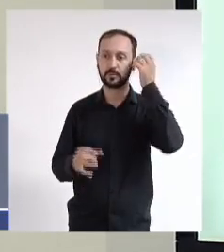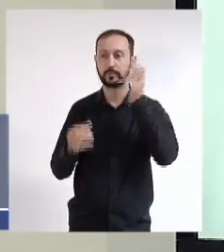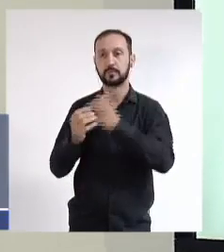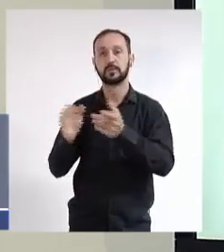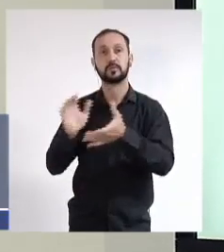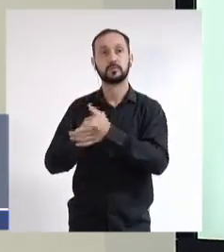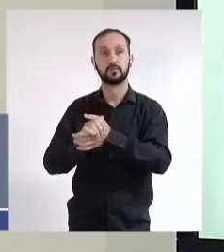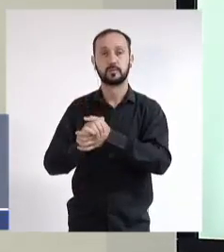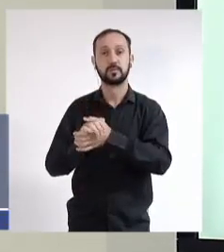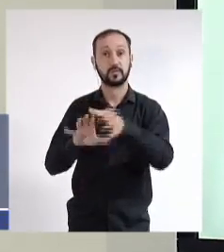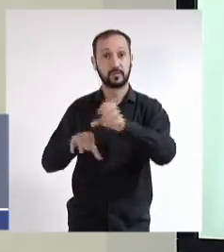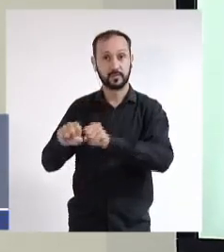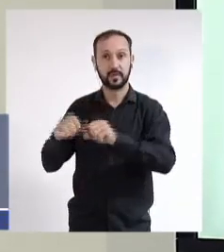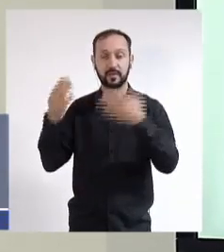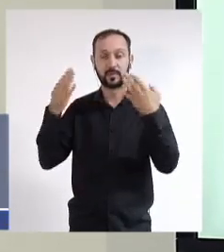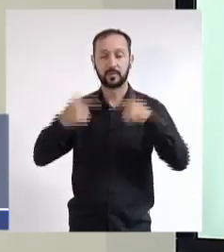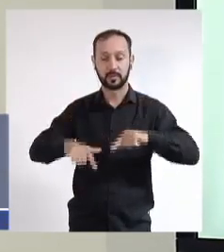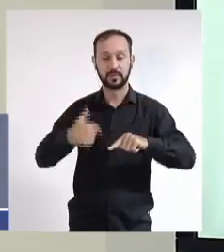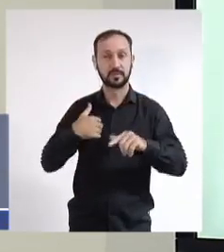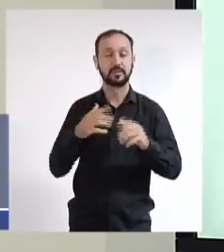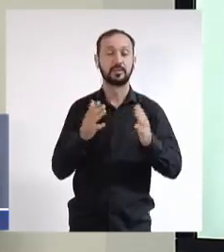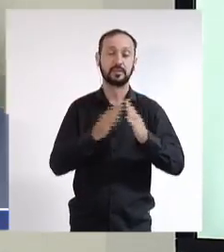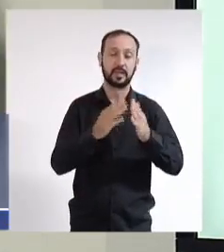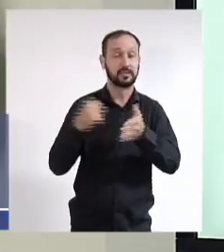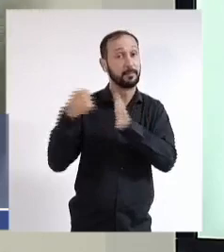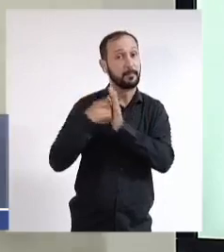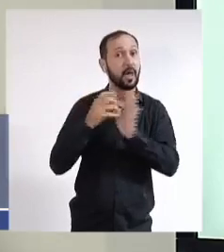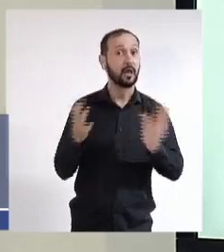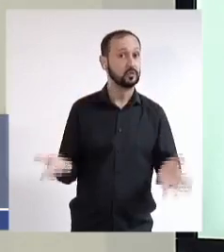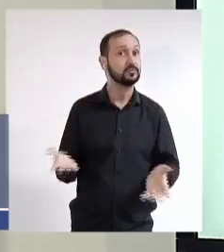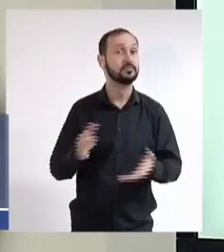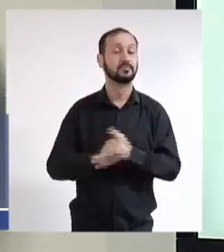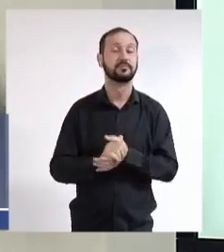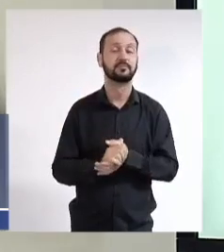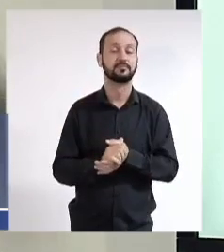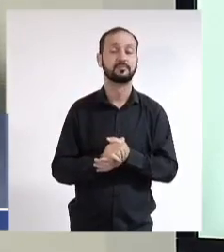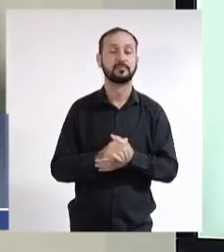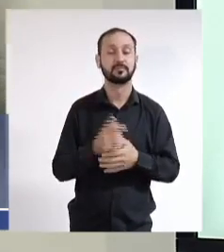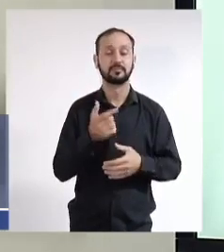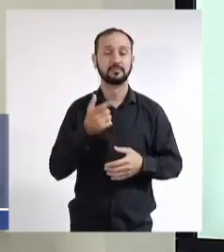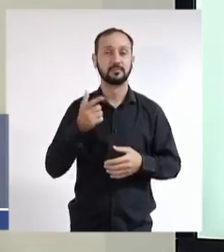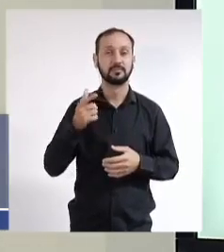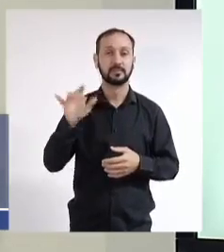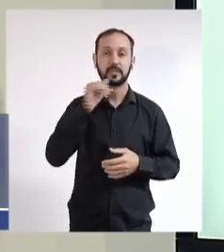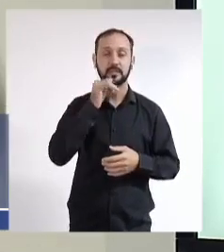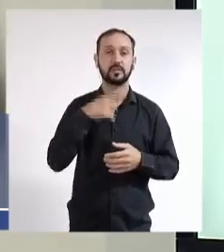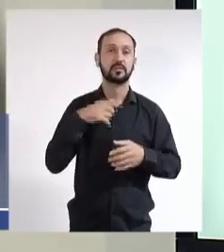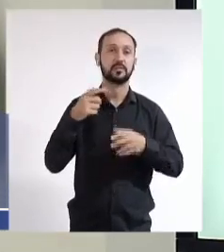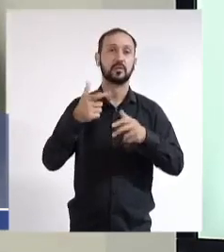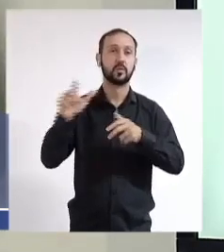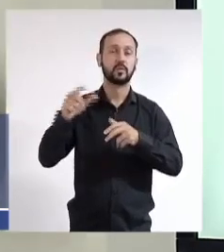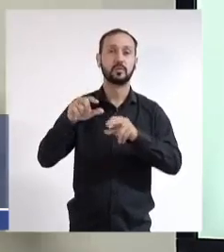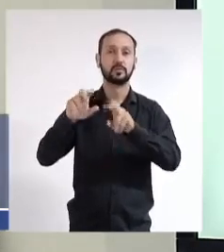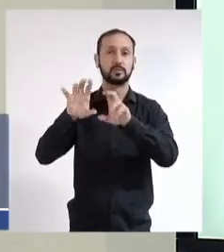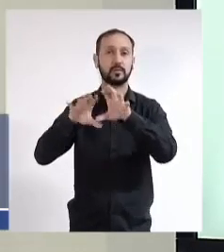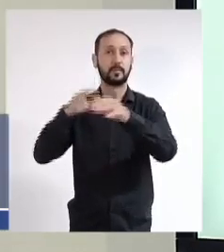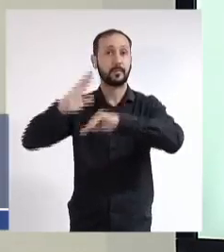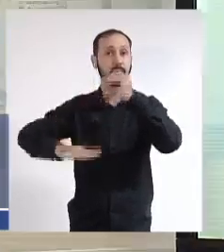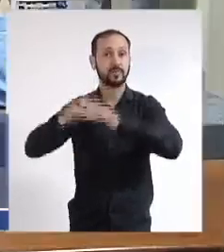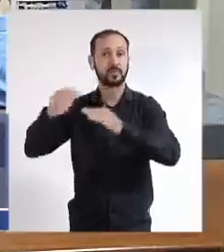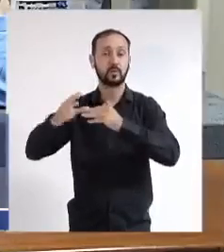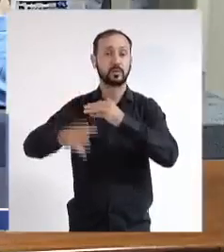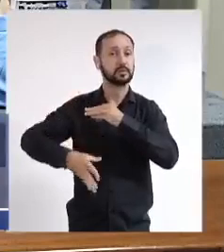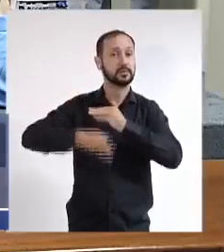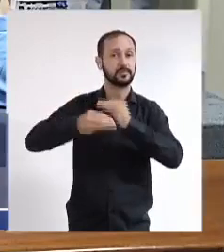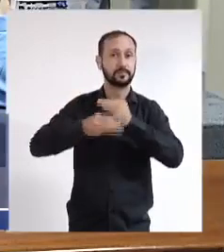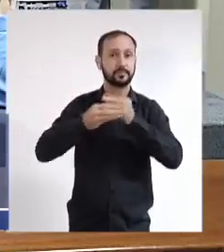casa e falar isso mas de olhos são grandes parceiros nós né em outras áreas nós temos agrimensores nós temos